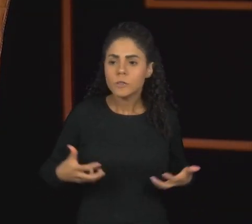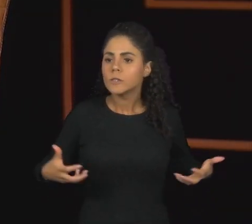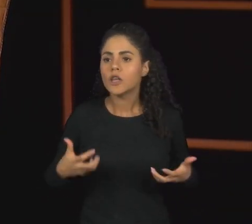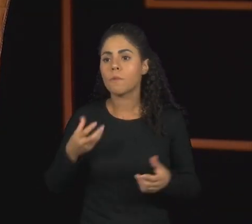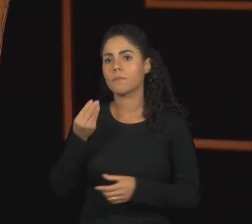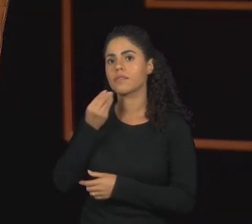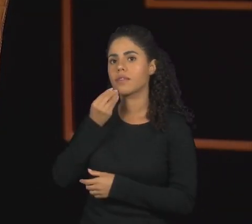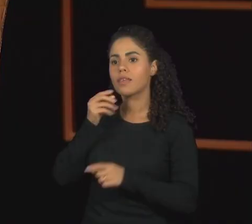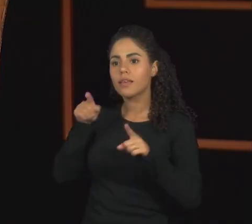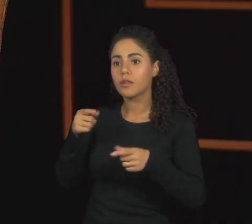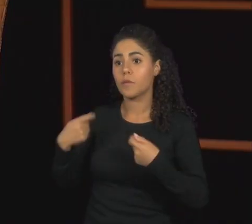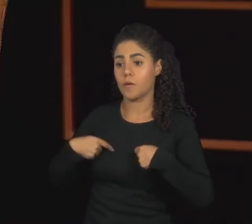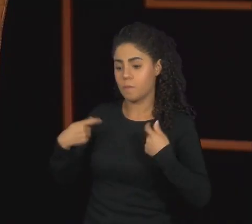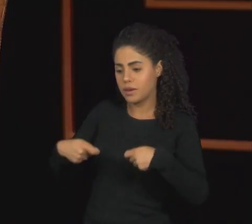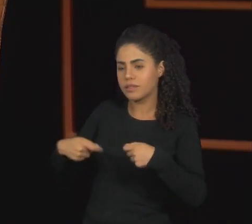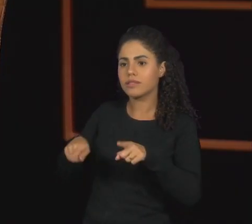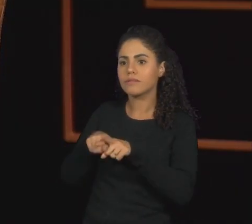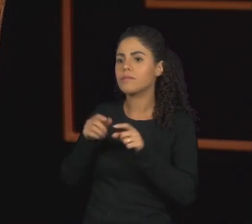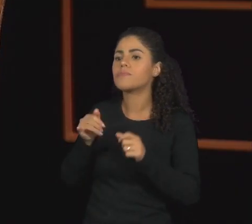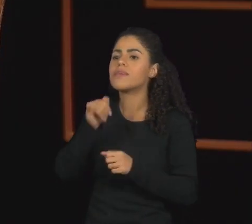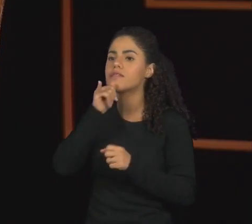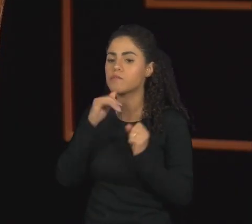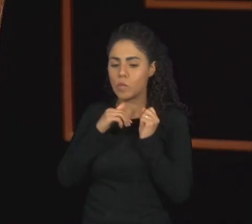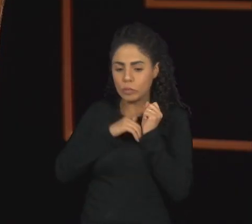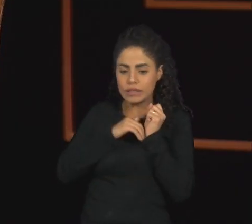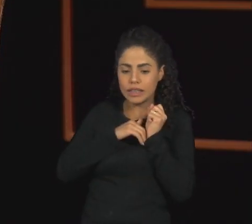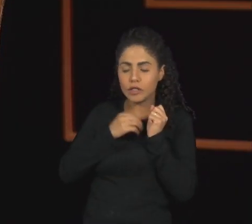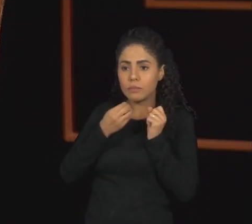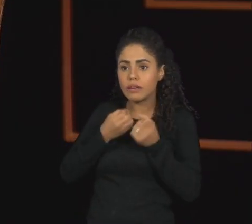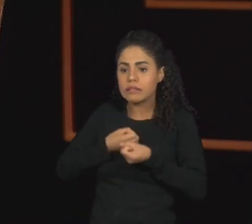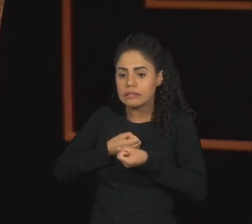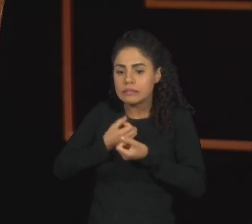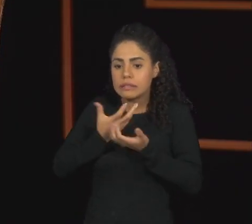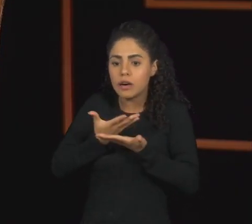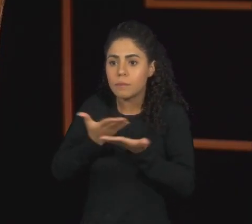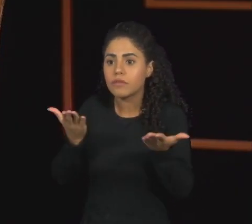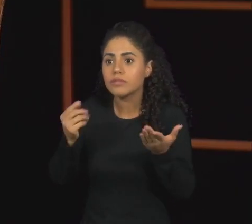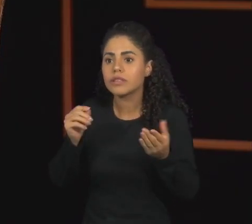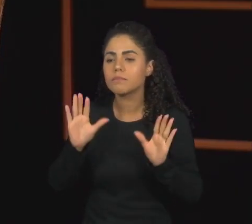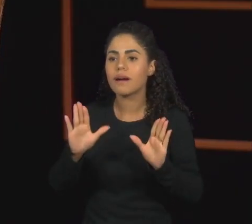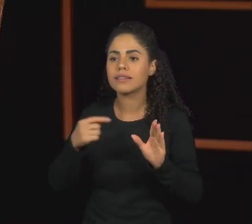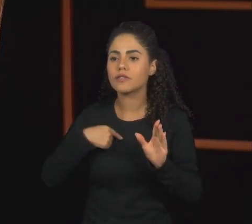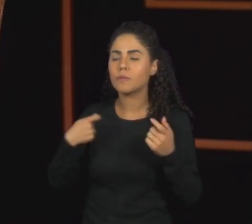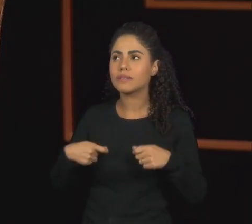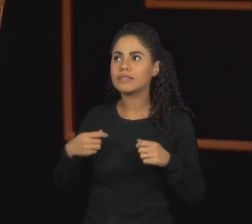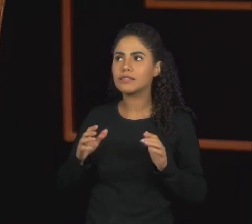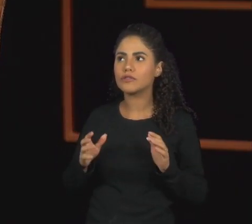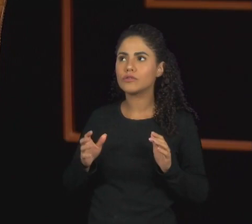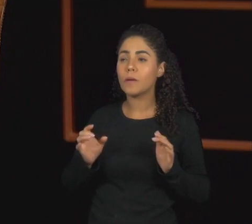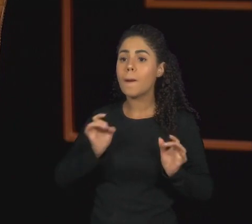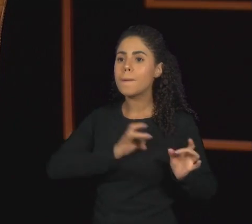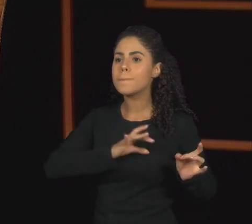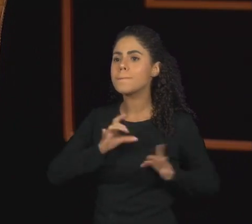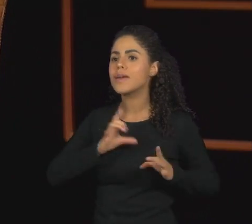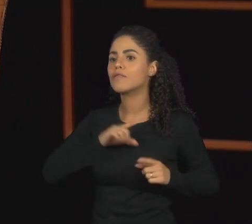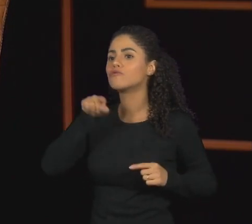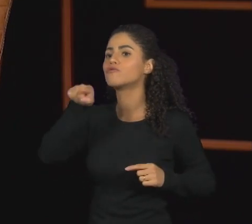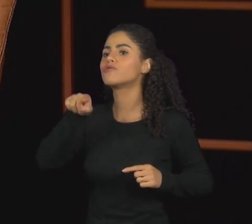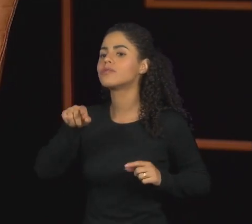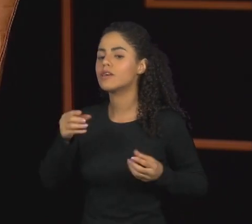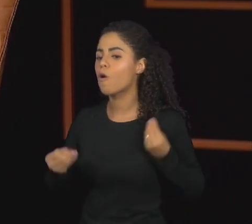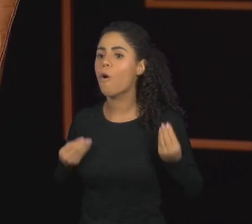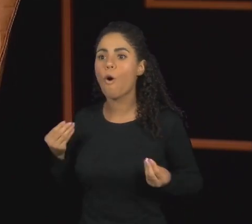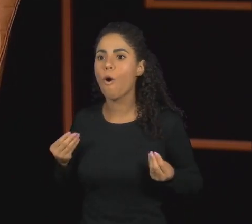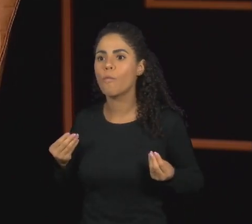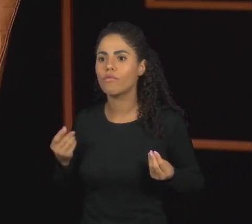vontade. Então é como se eu tivesse um segredo muito grande para contar para você, mas eu tenho medo da sua reação. Então esse